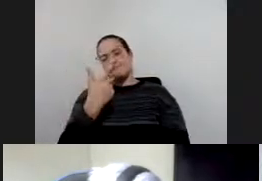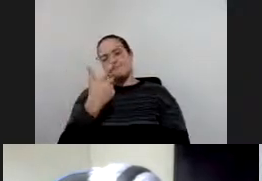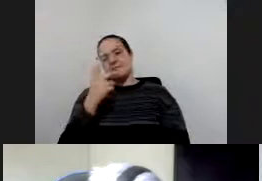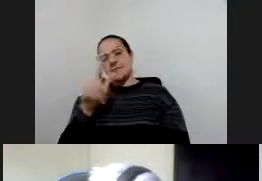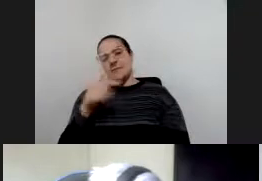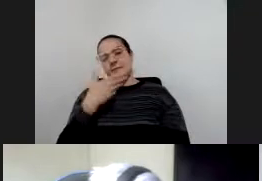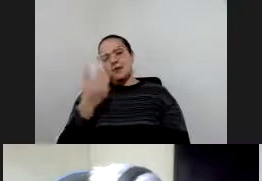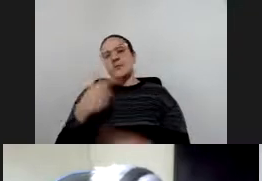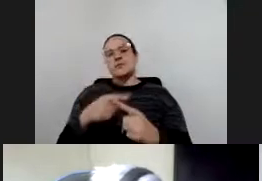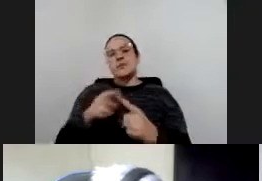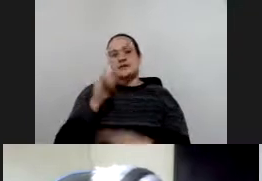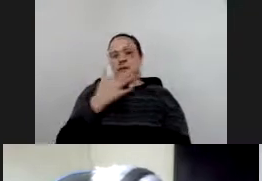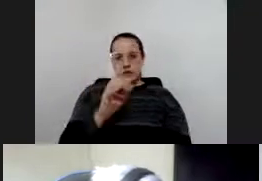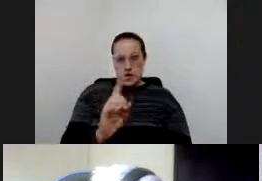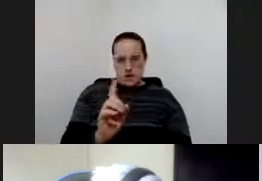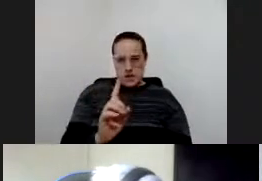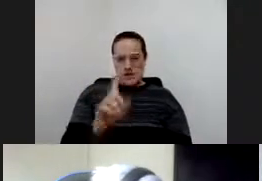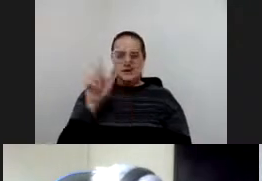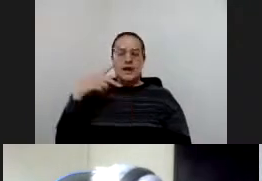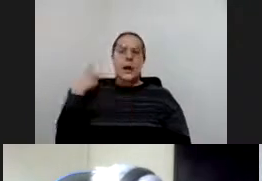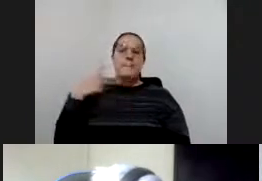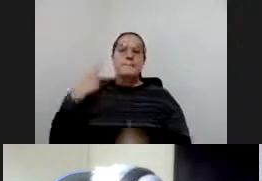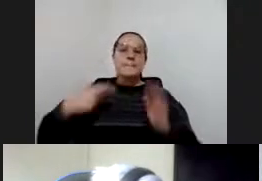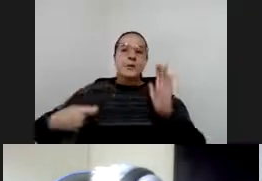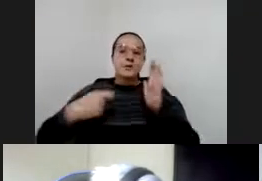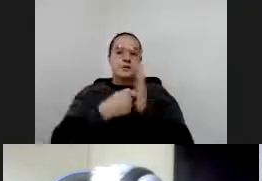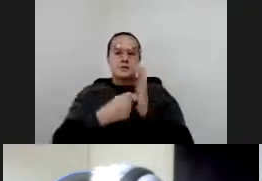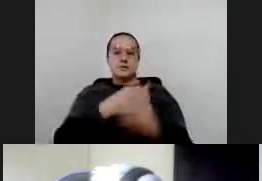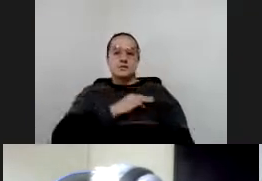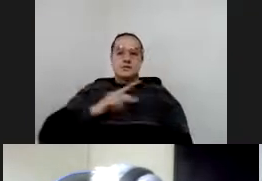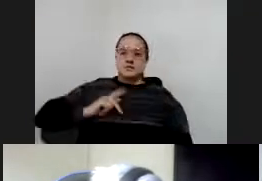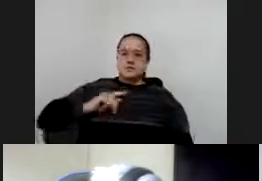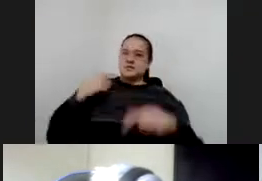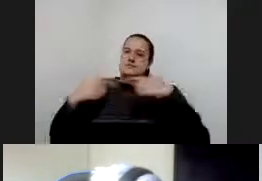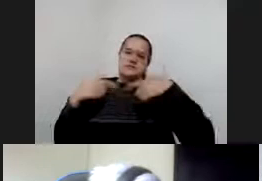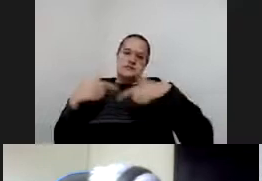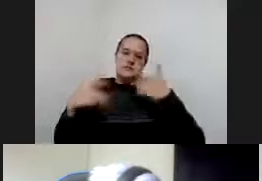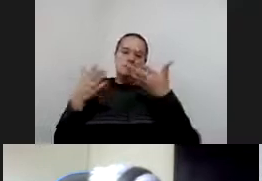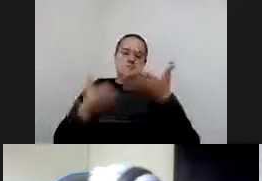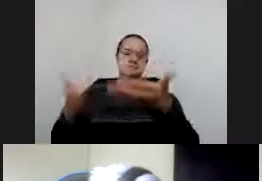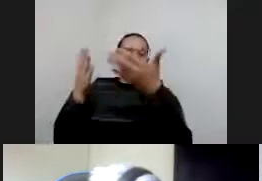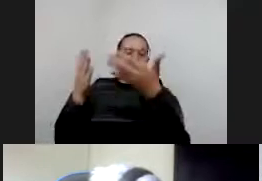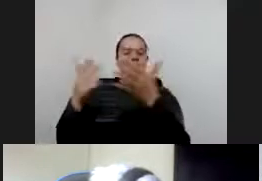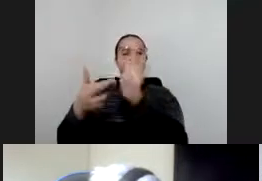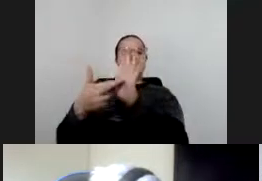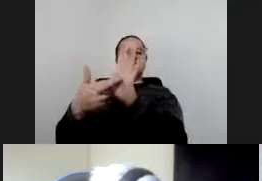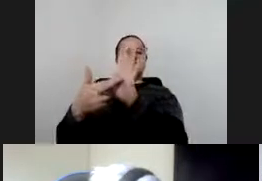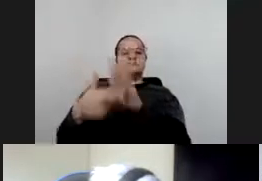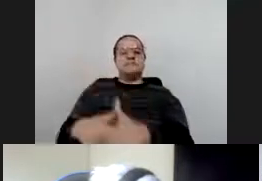não conhece, é procuradora do Ministério Público do Trabalho, mas passa a palavra para a Valdirene, ela se apresenta.